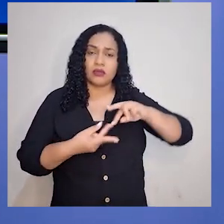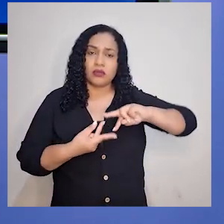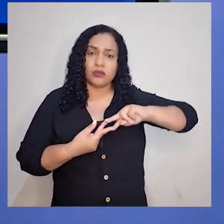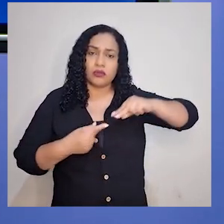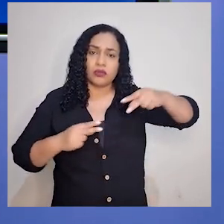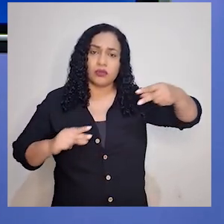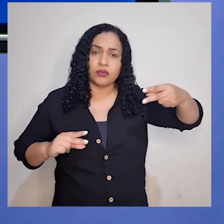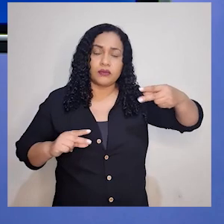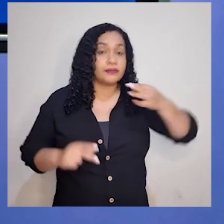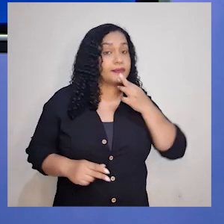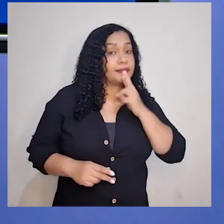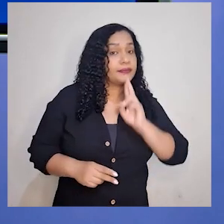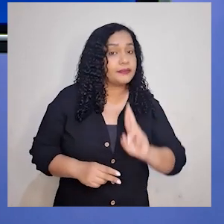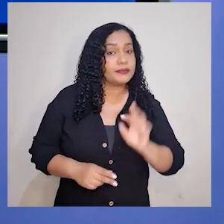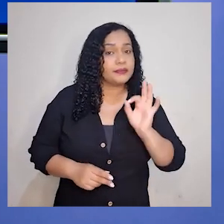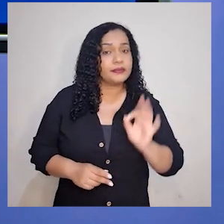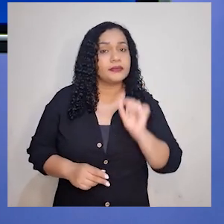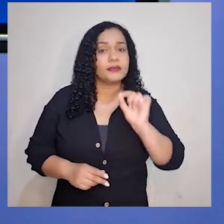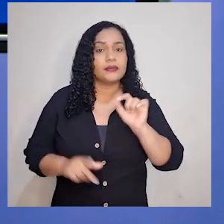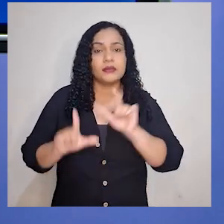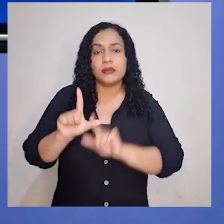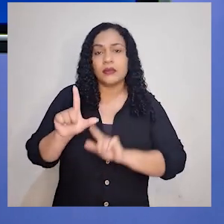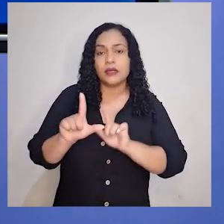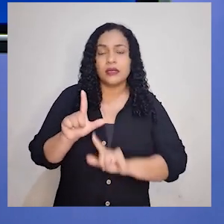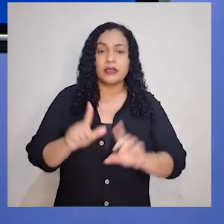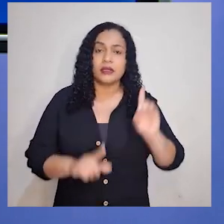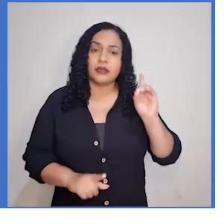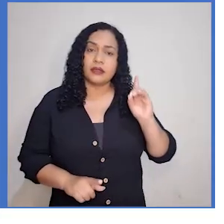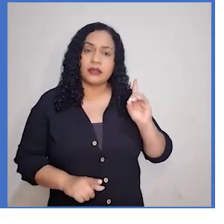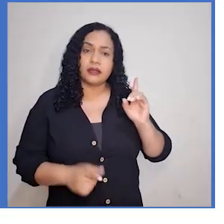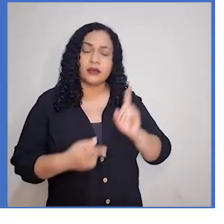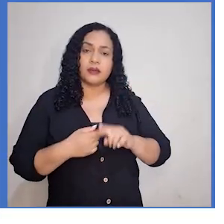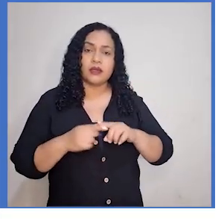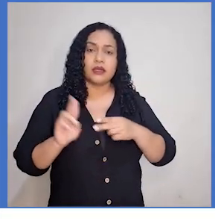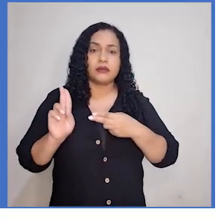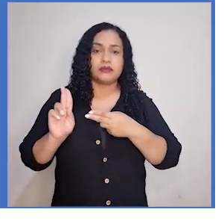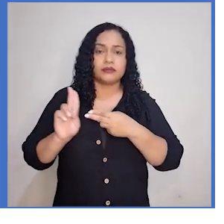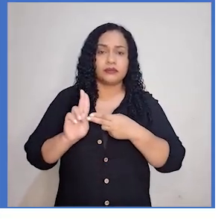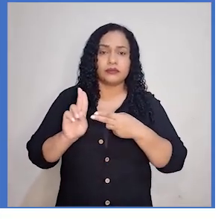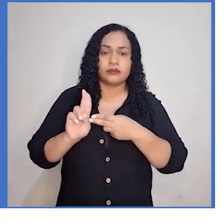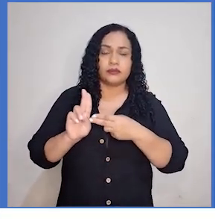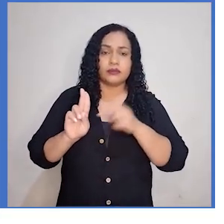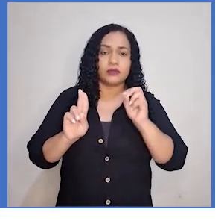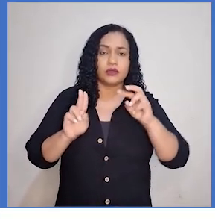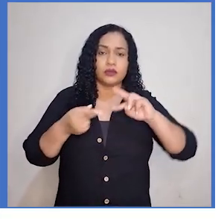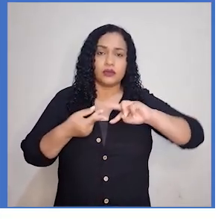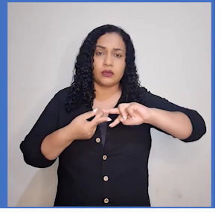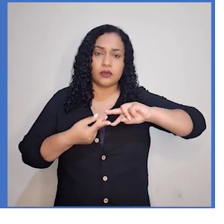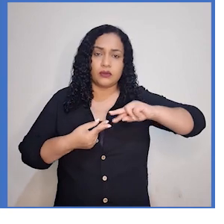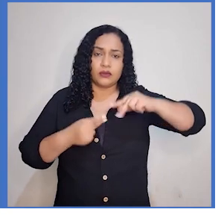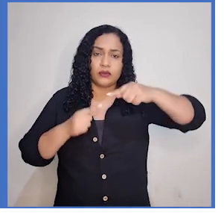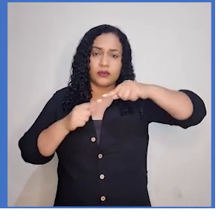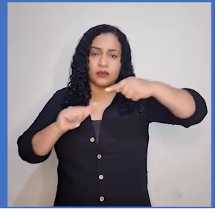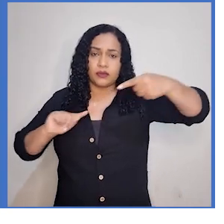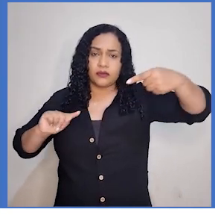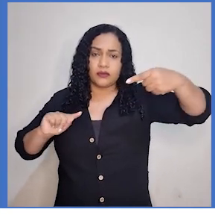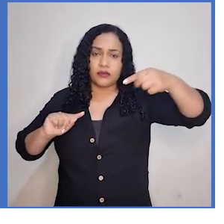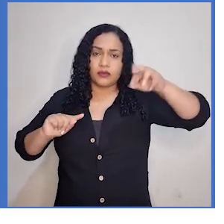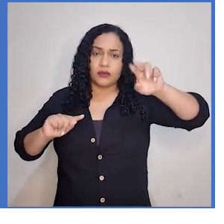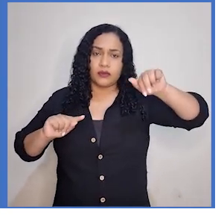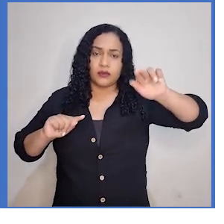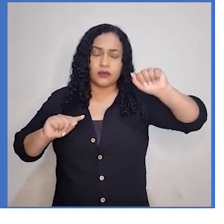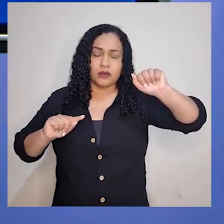não ocorre no DNA? A nossa resposta correta é a letra D, porque a uracila está presente apenas na fita